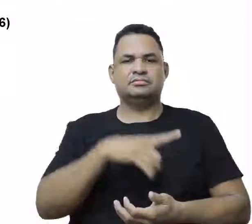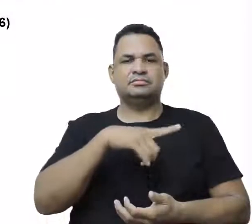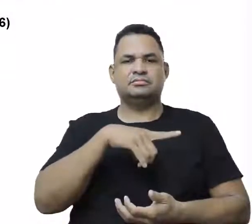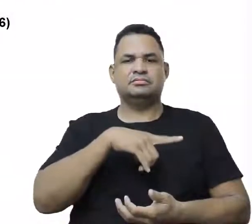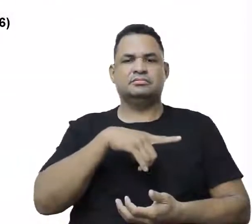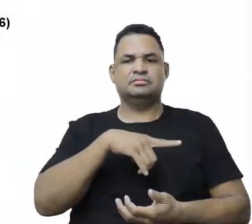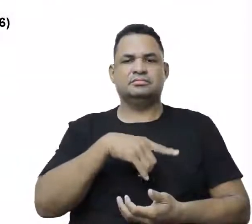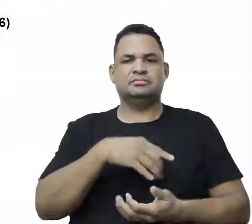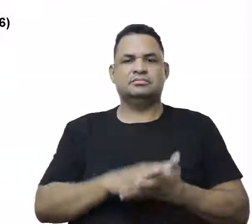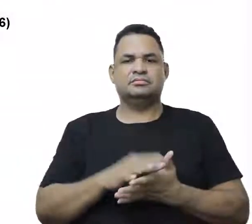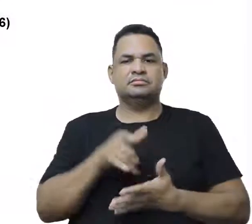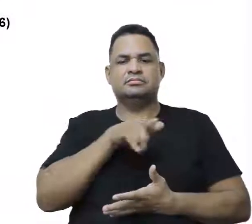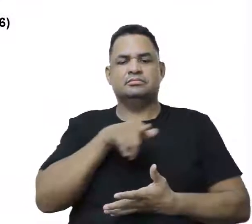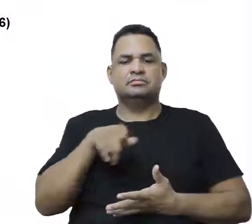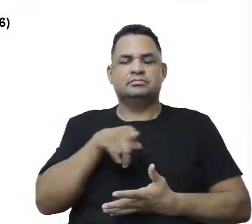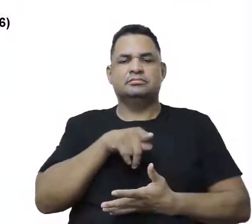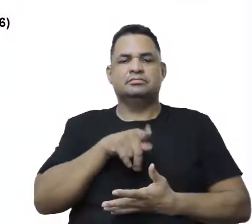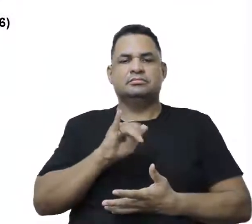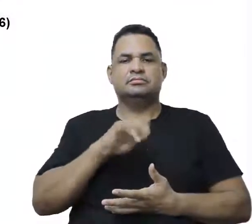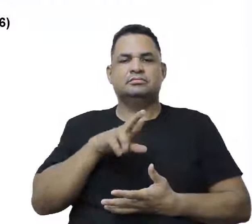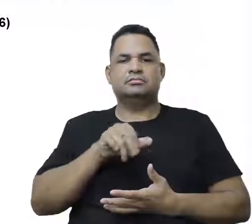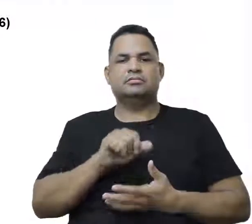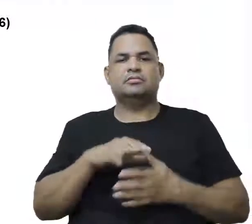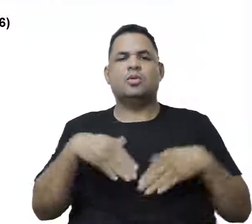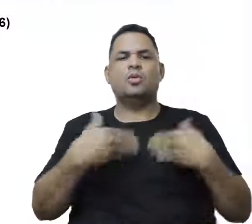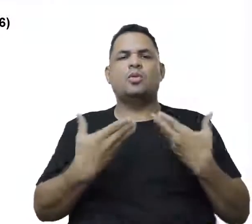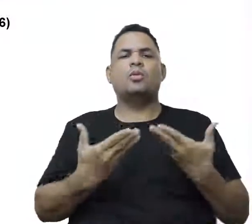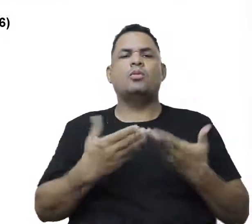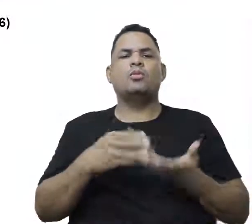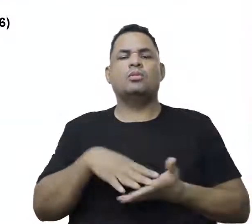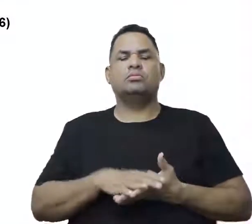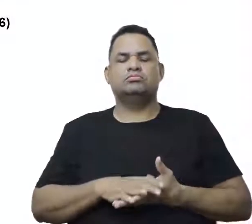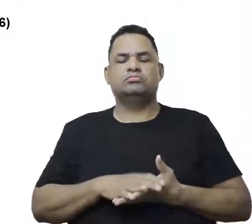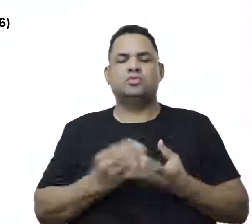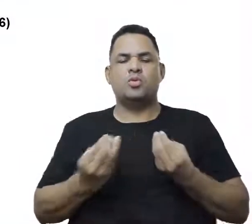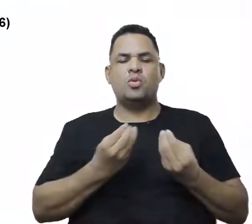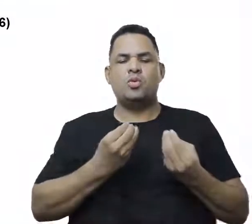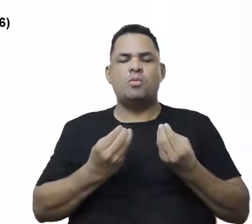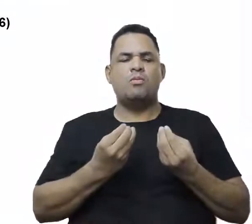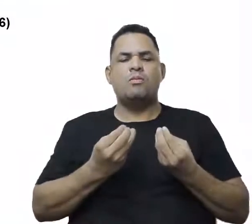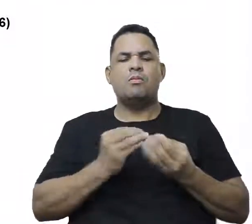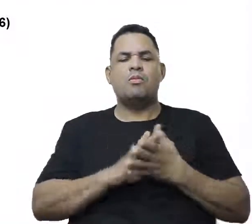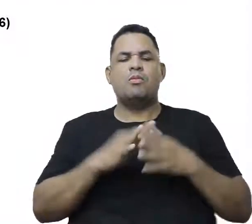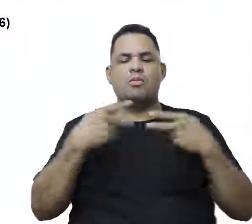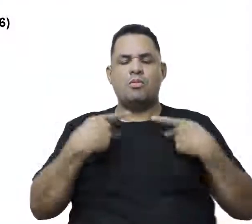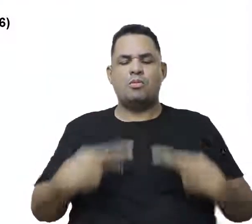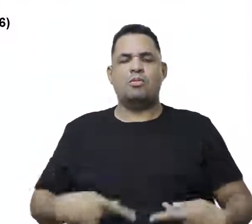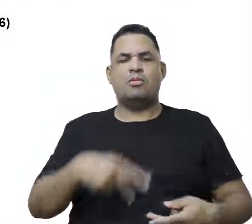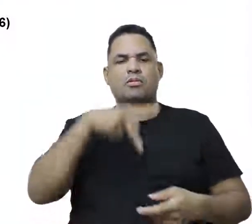aqui, professora Iris, mas afinal, como o corpo fala? O que você acha, professora?